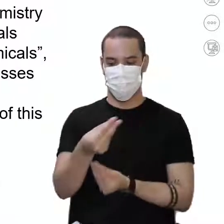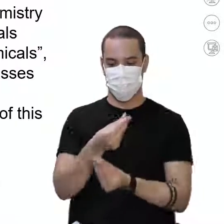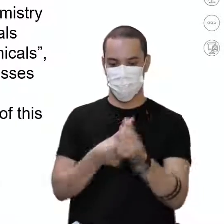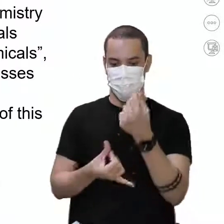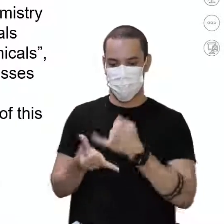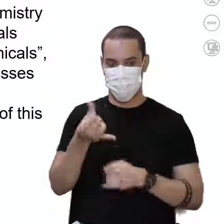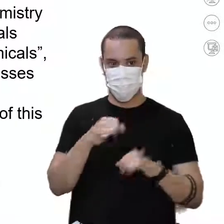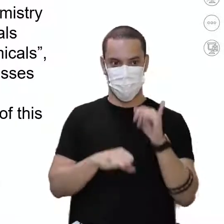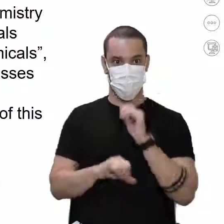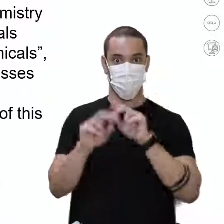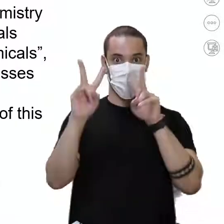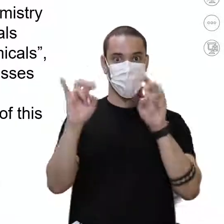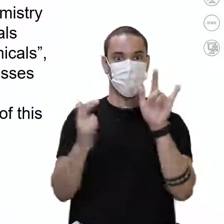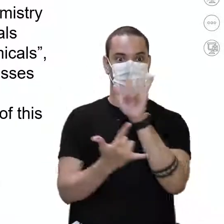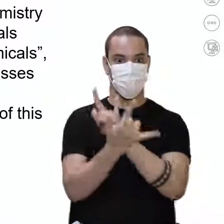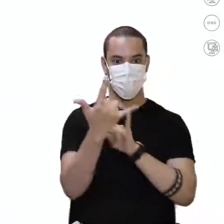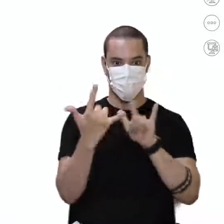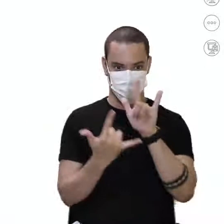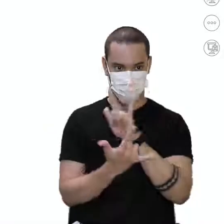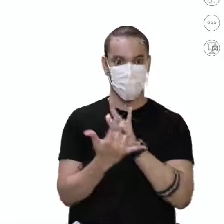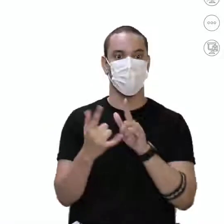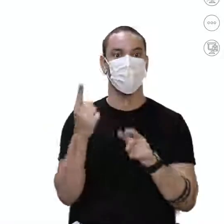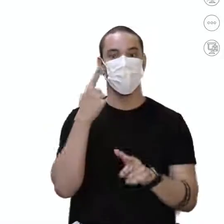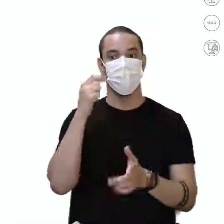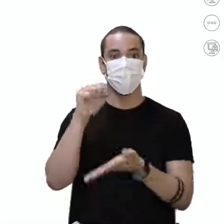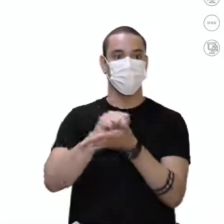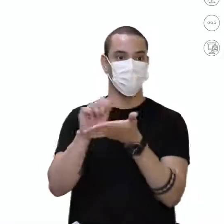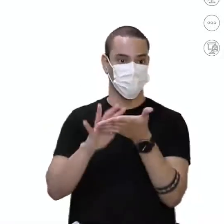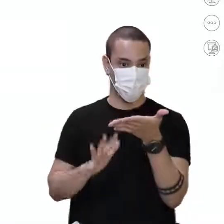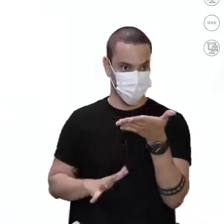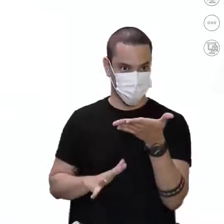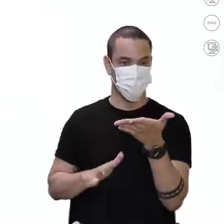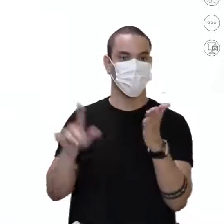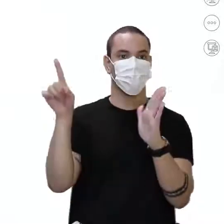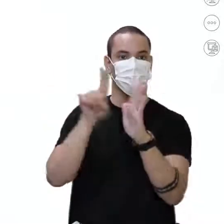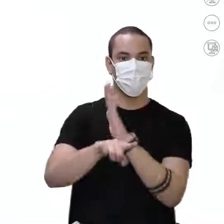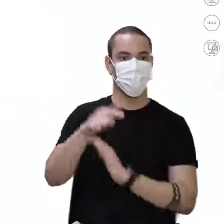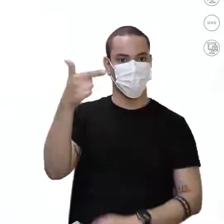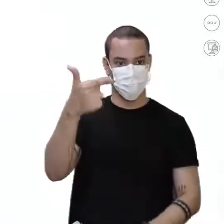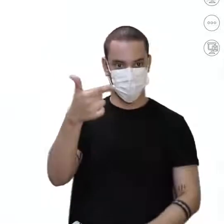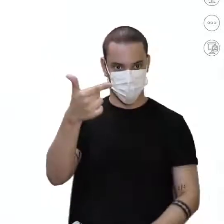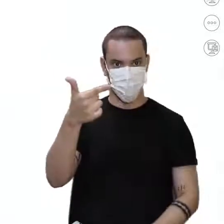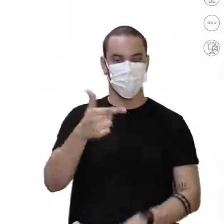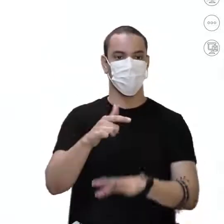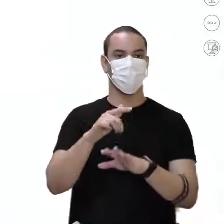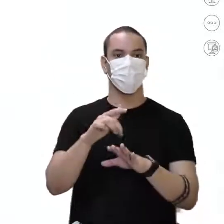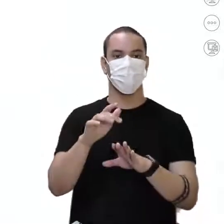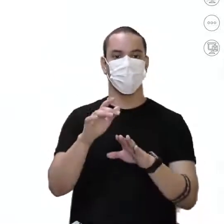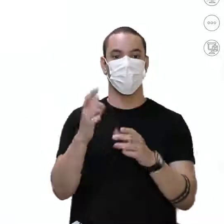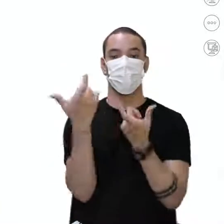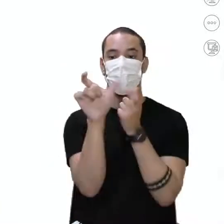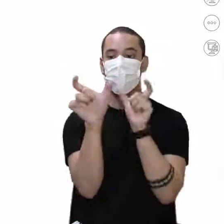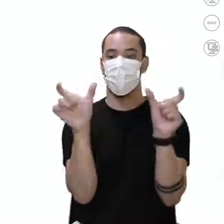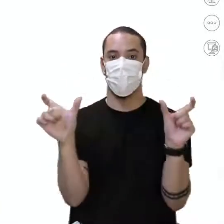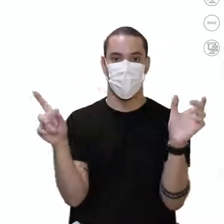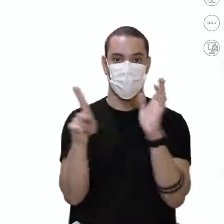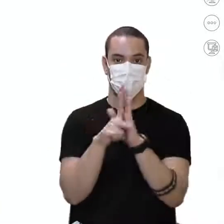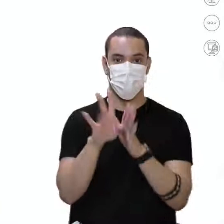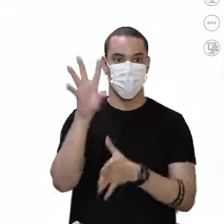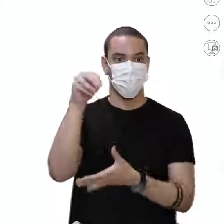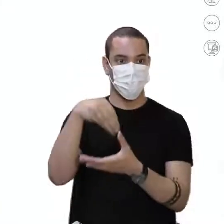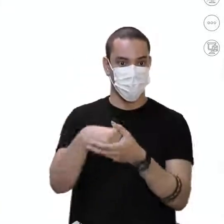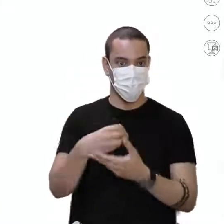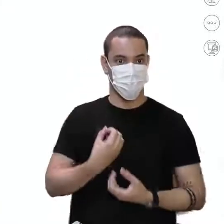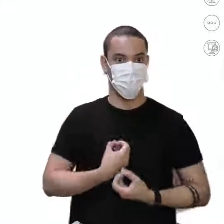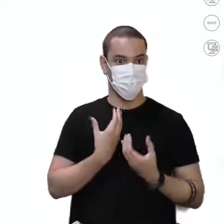questão do love, do amor. E aí eu vou para as minhas atividades. A questão 2 é a seguinte: complete o diagrama com as palavras ou